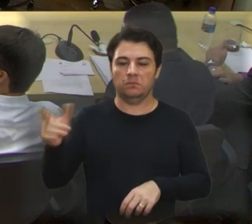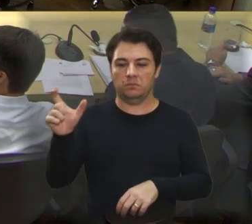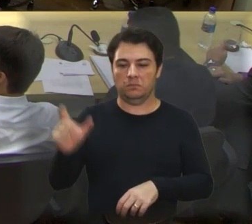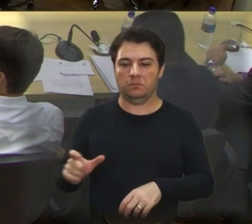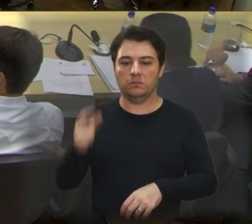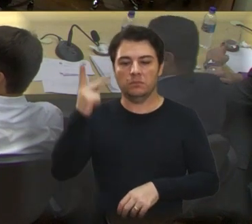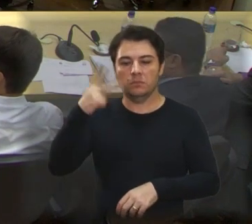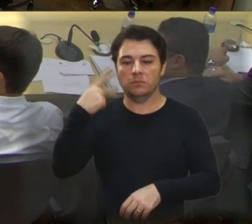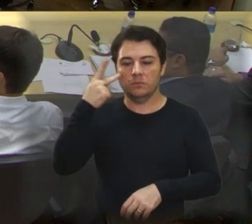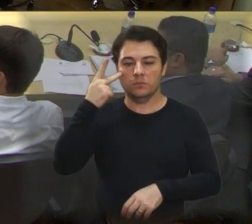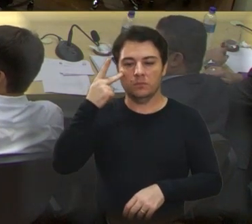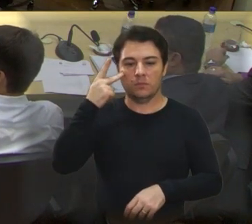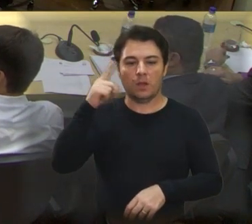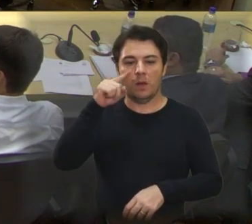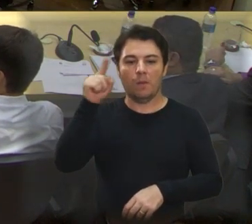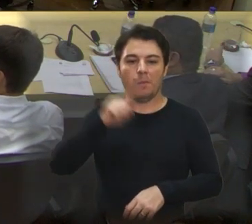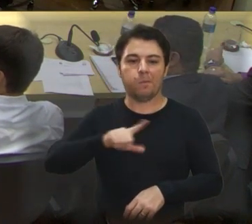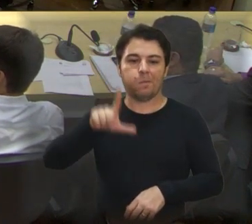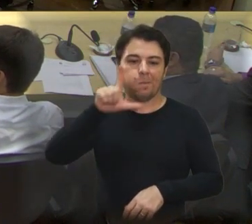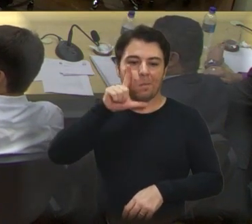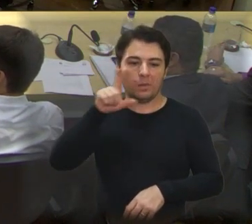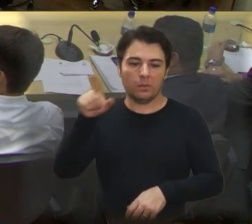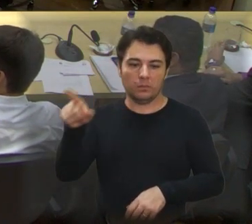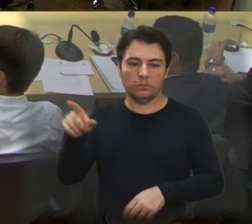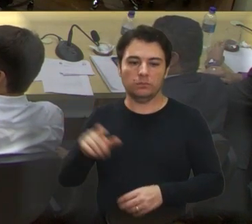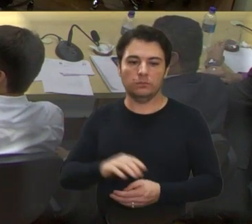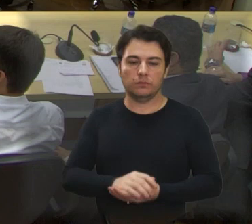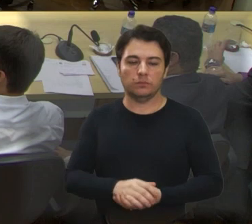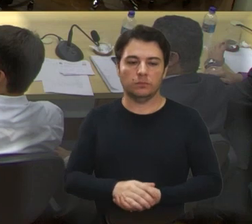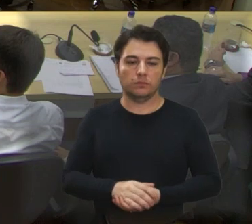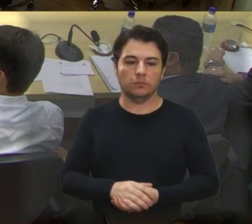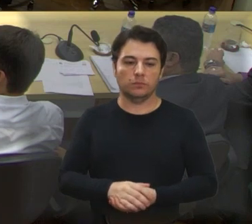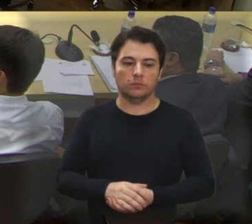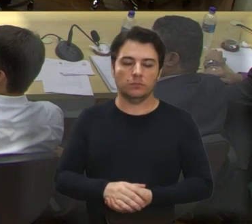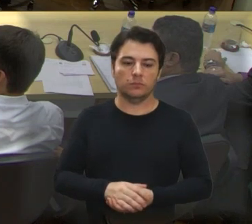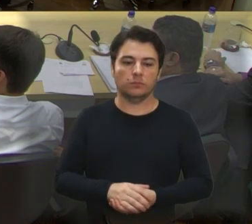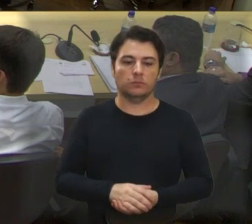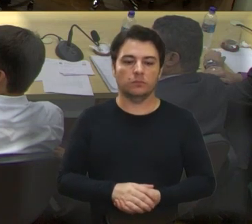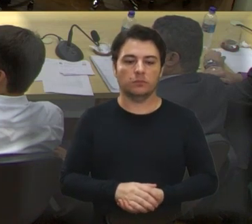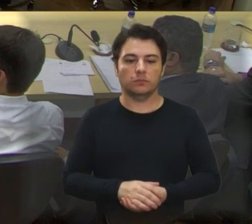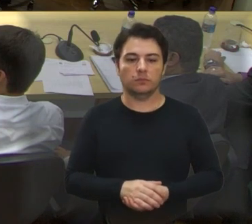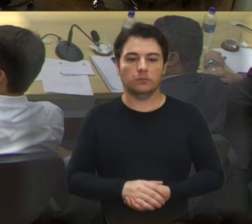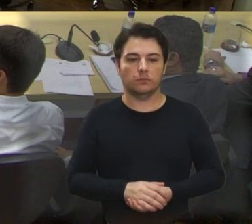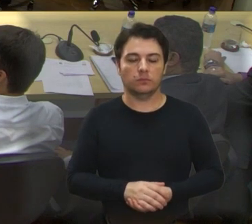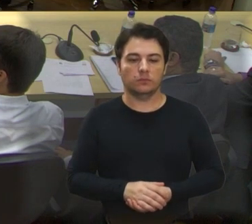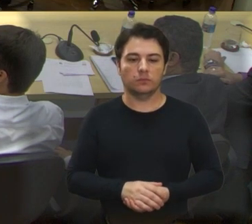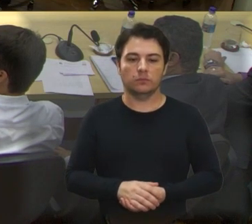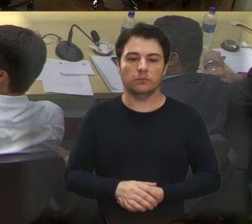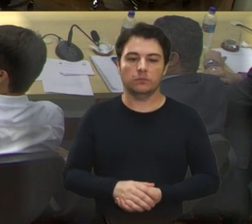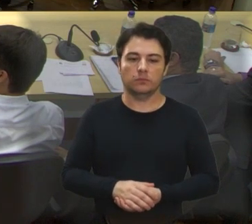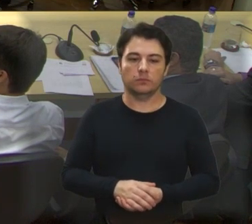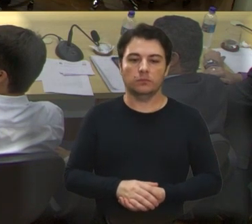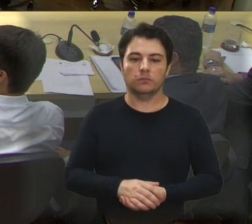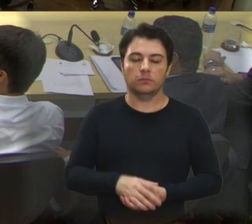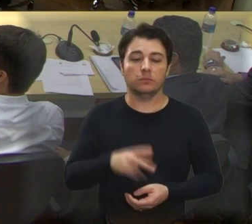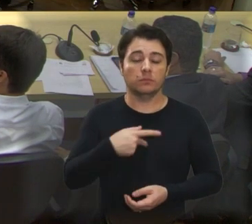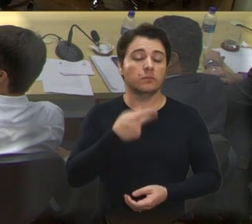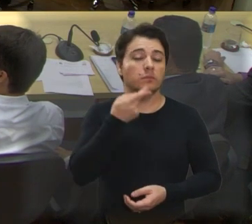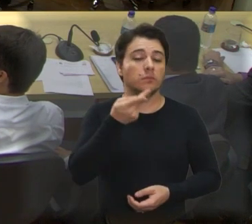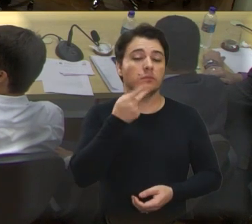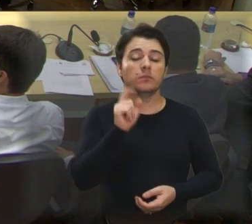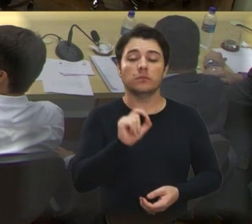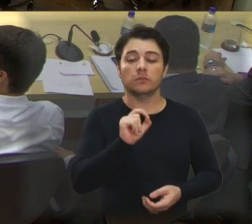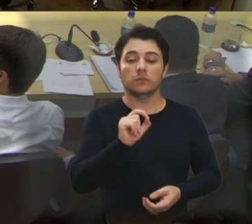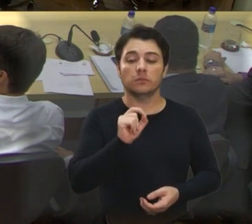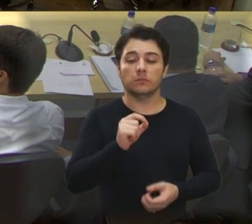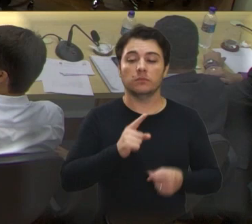Vereador Zé Luiz não é o requerente de complementar a todos eh acho que isso é um sim tudo de pouco problematiza